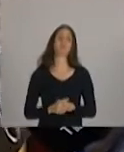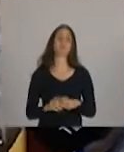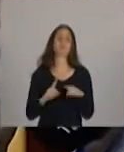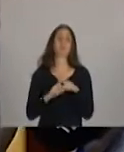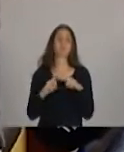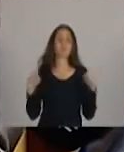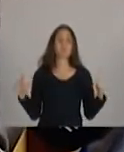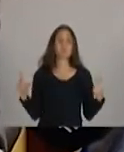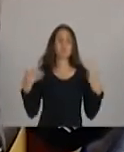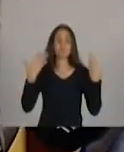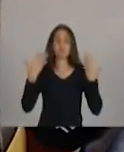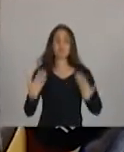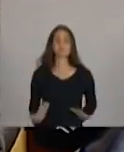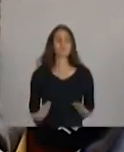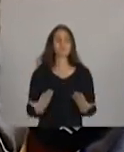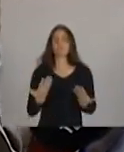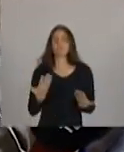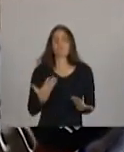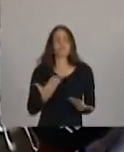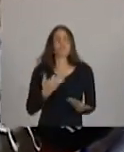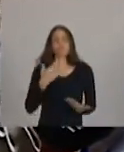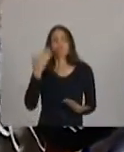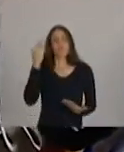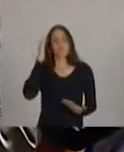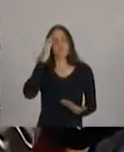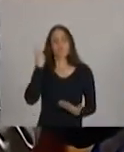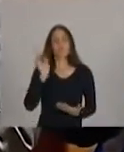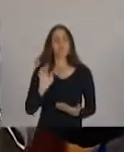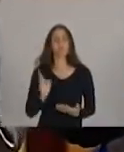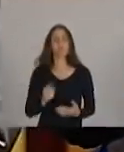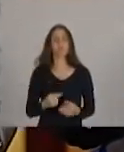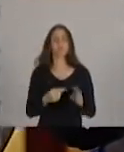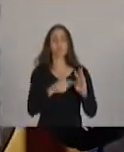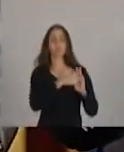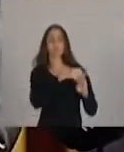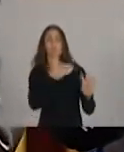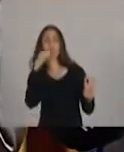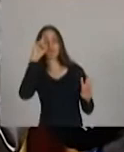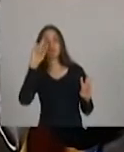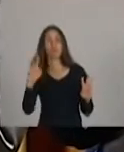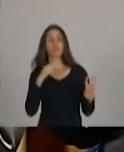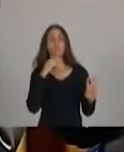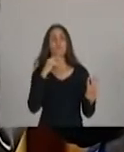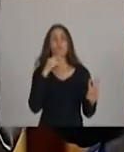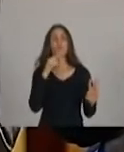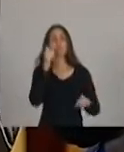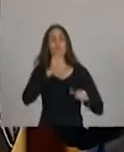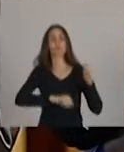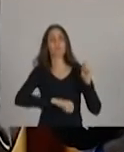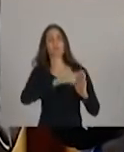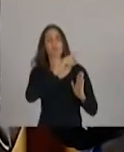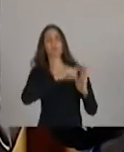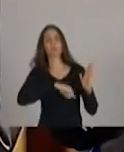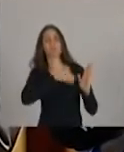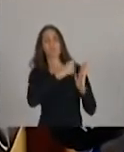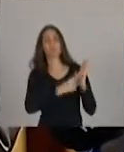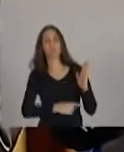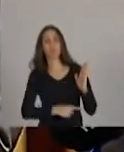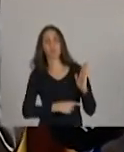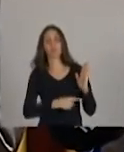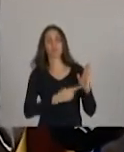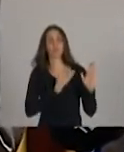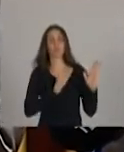eu não vejo motivo para, em 3 dias, não ter conseguido avaliar um veto que, a meu ver,